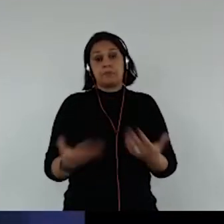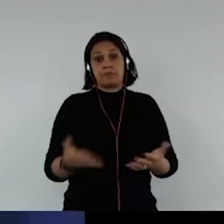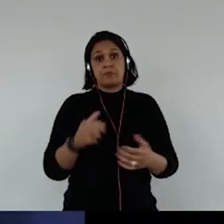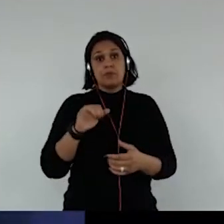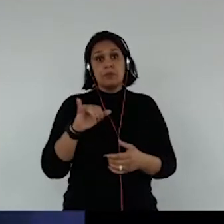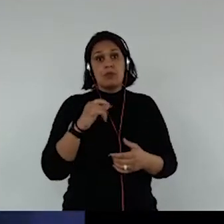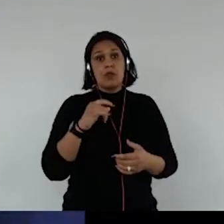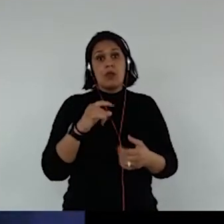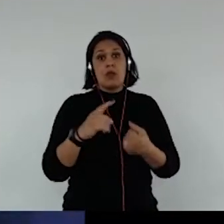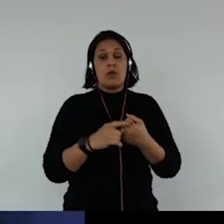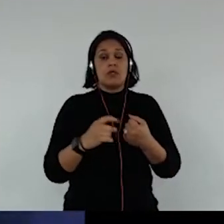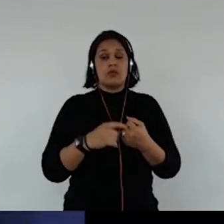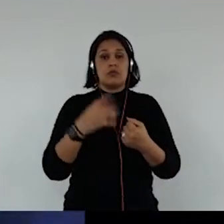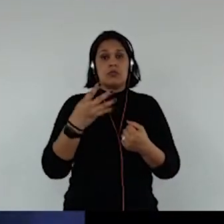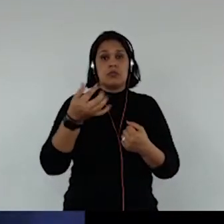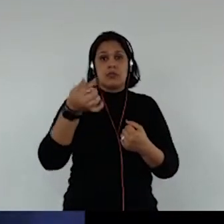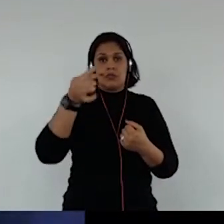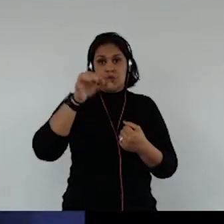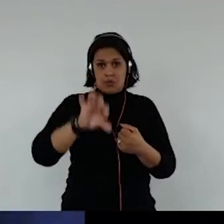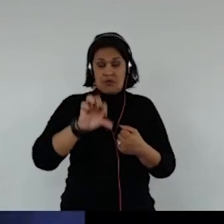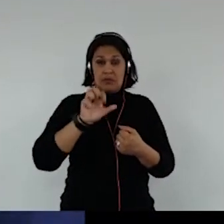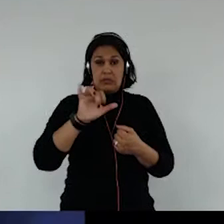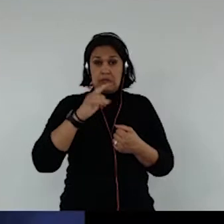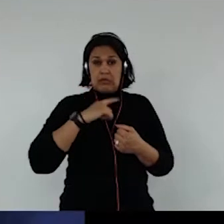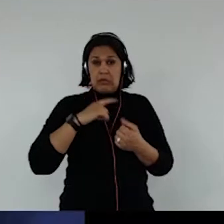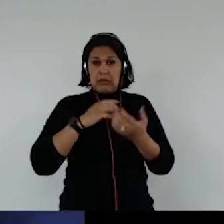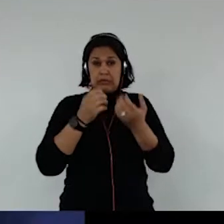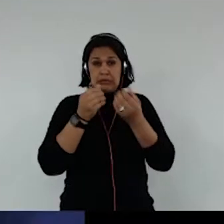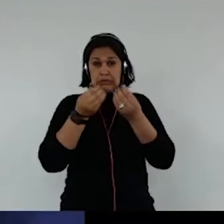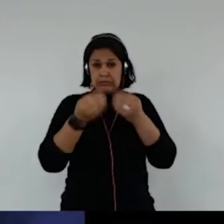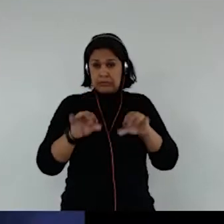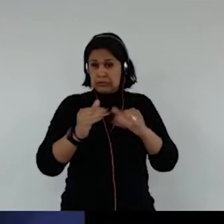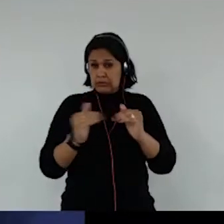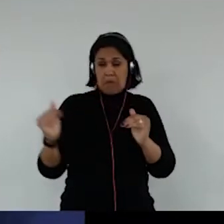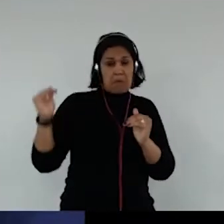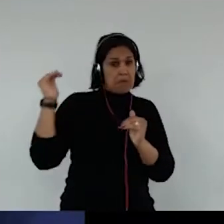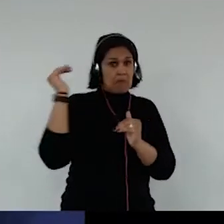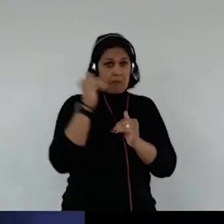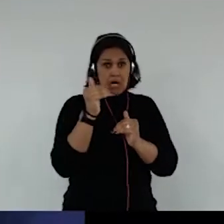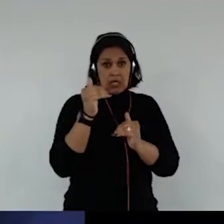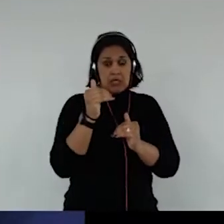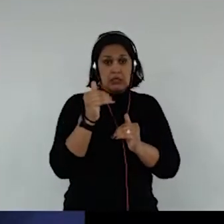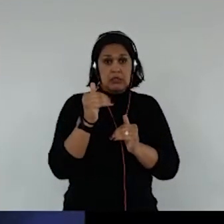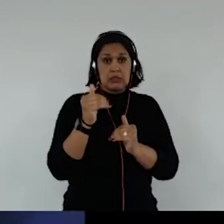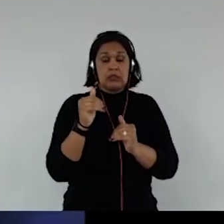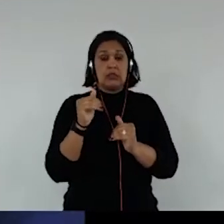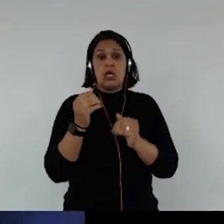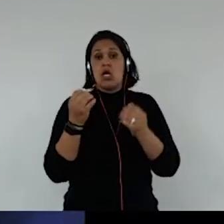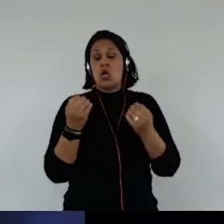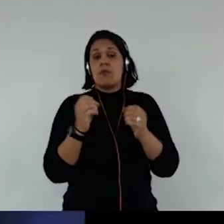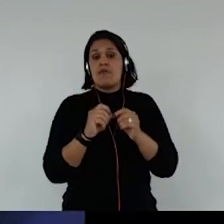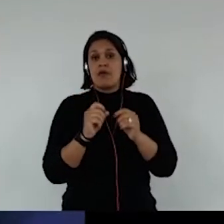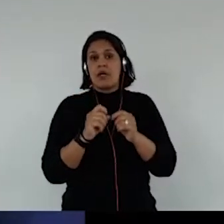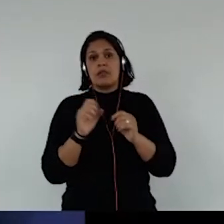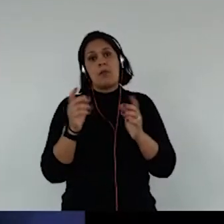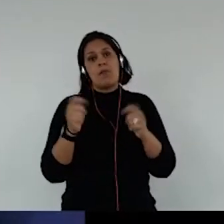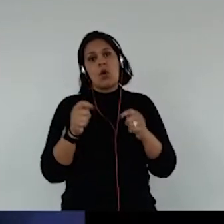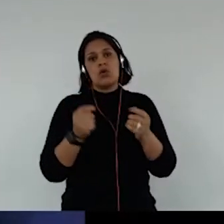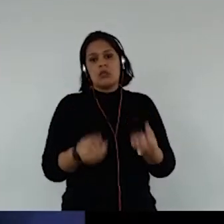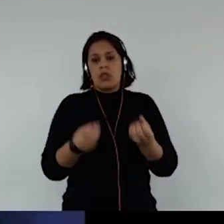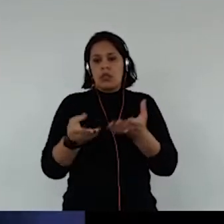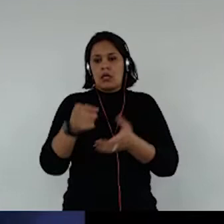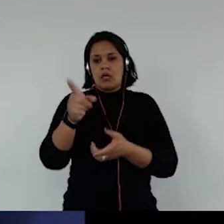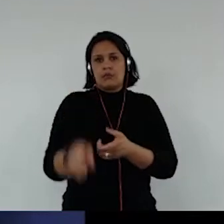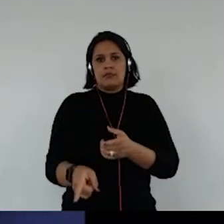no artigo 479, diz que a redução poderá ser evitada oferecendo o réu a